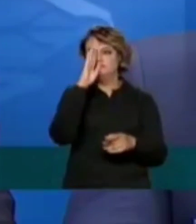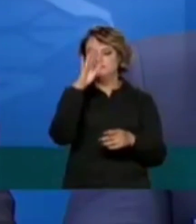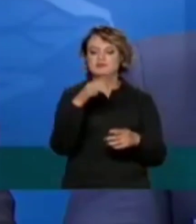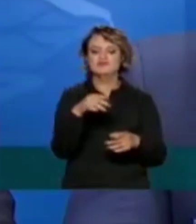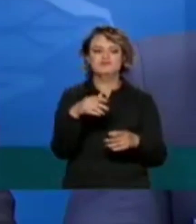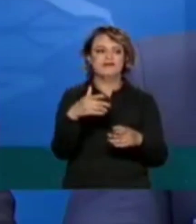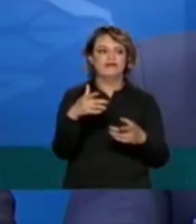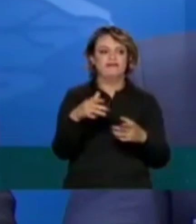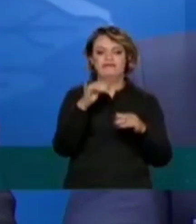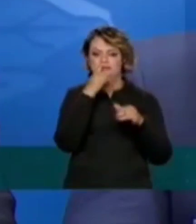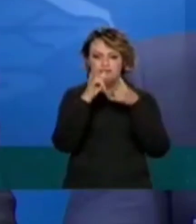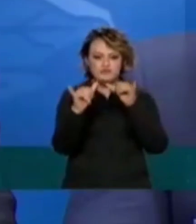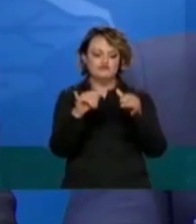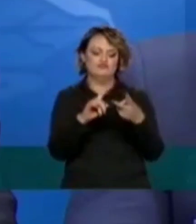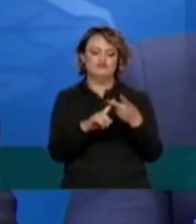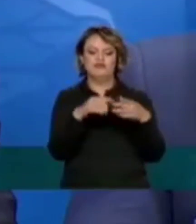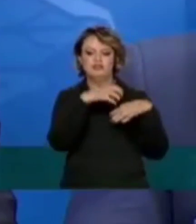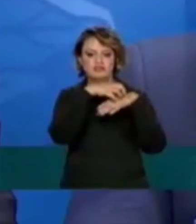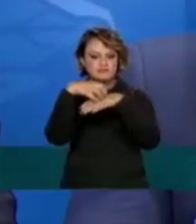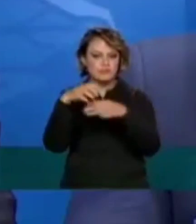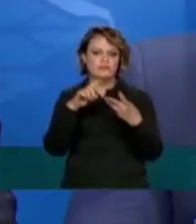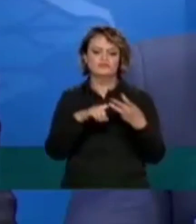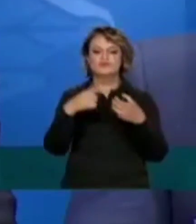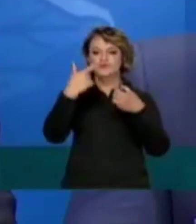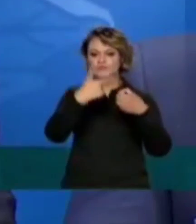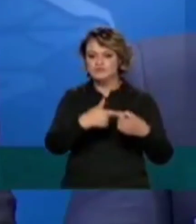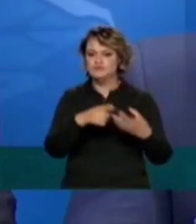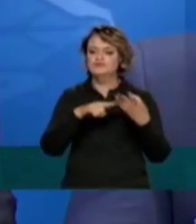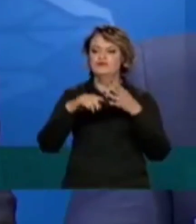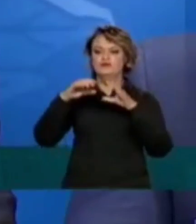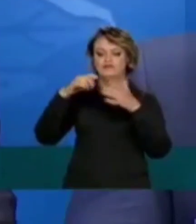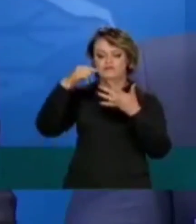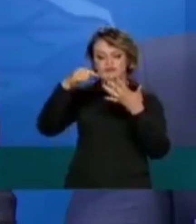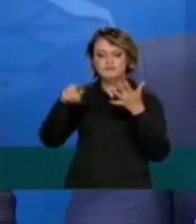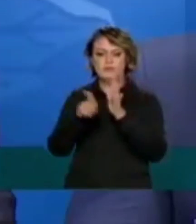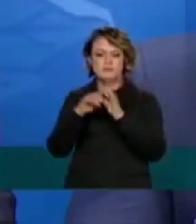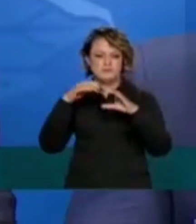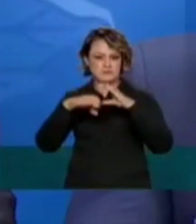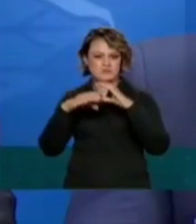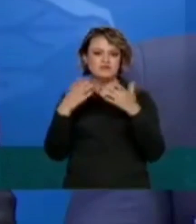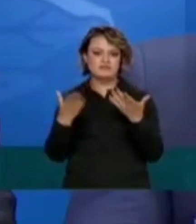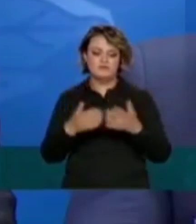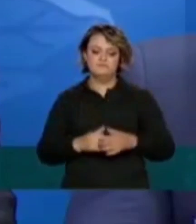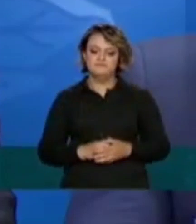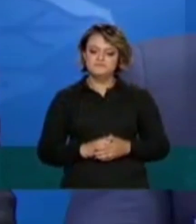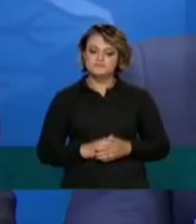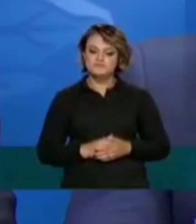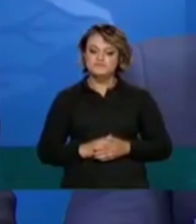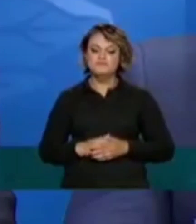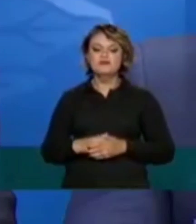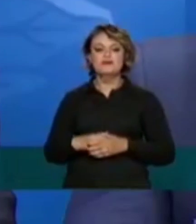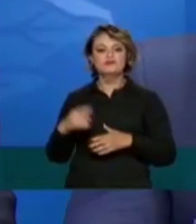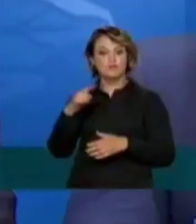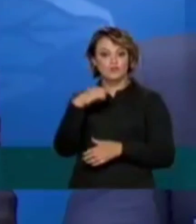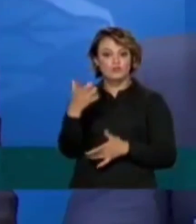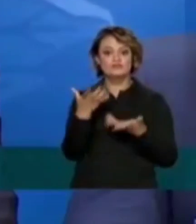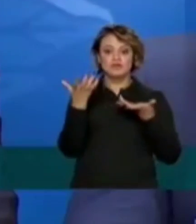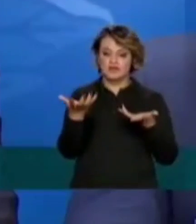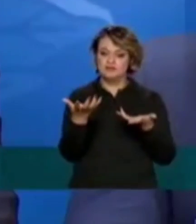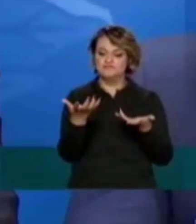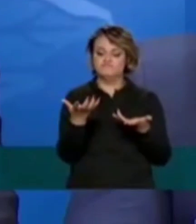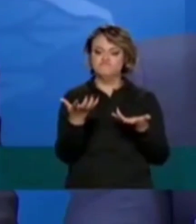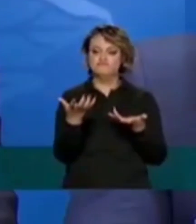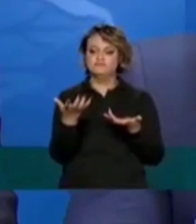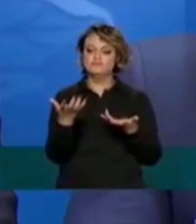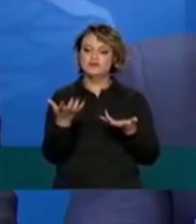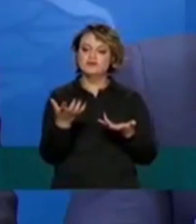dos transportes, quanto dos combustíveis e das comunicações. Então, nós aqui esperamos,